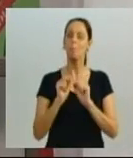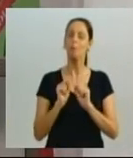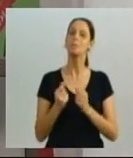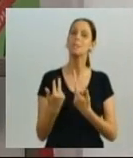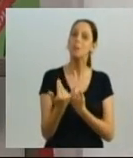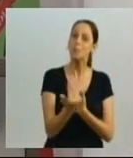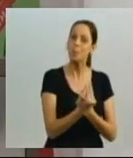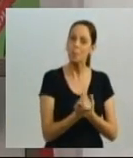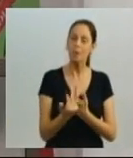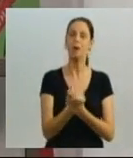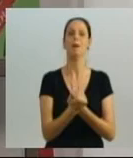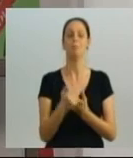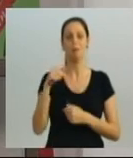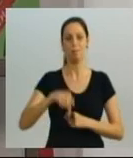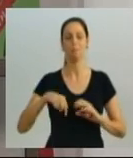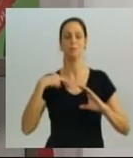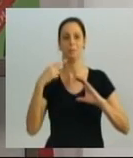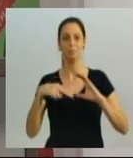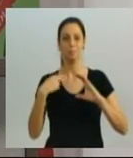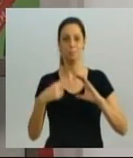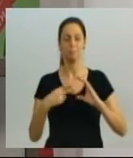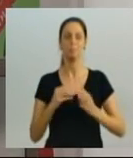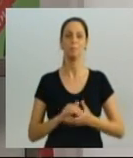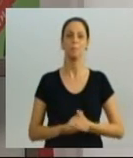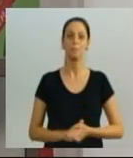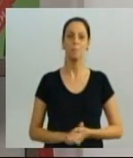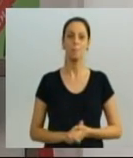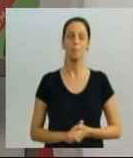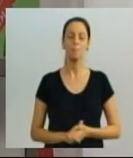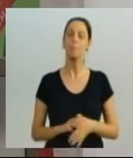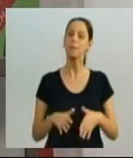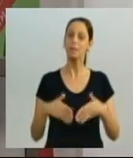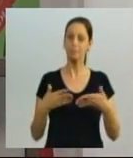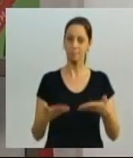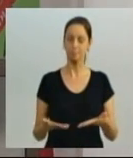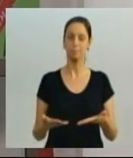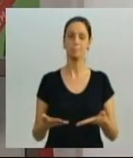rito aqui na Câmara de Vereadores. Então,